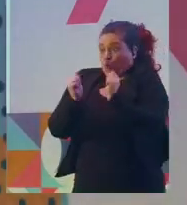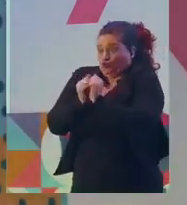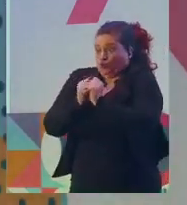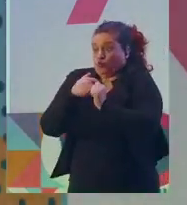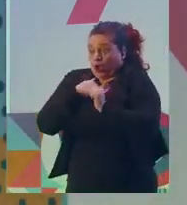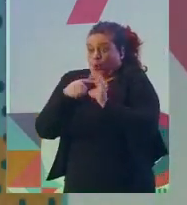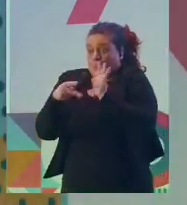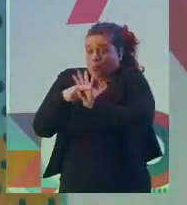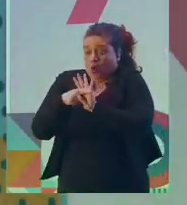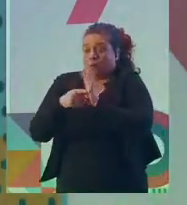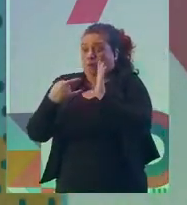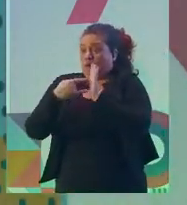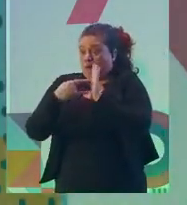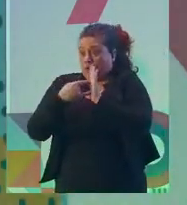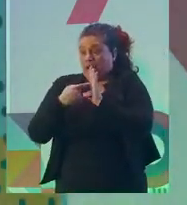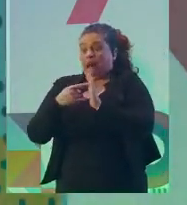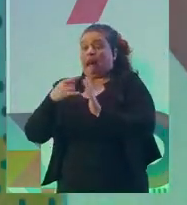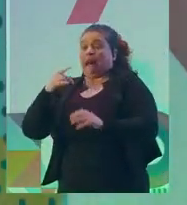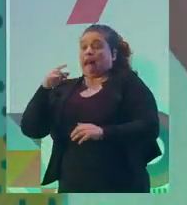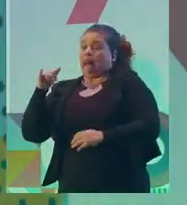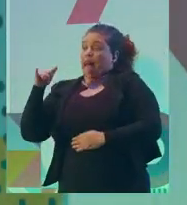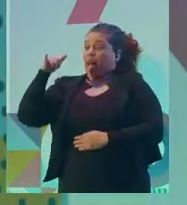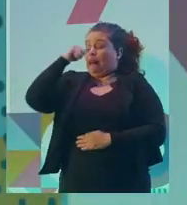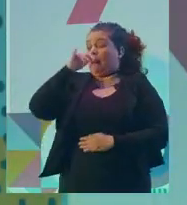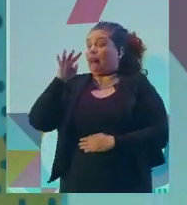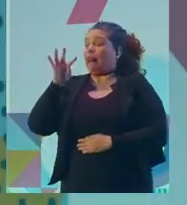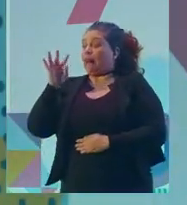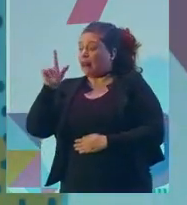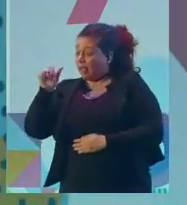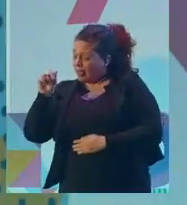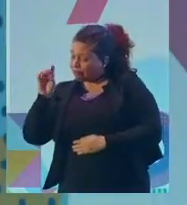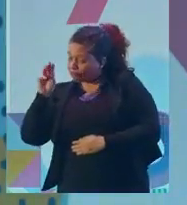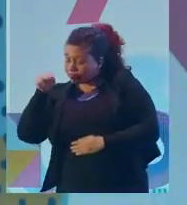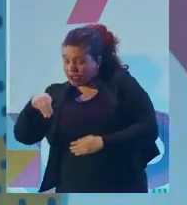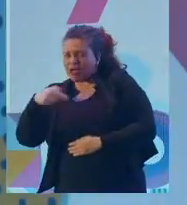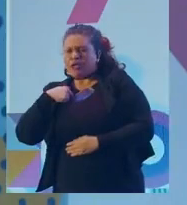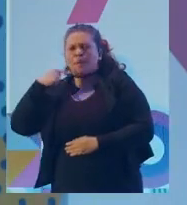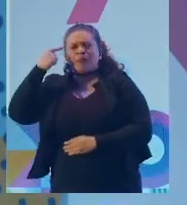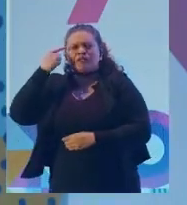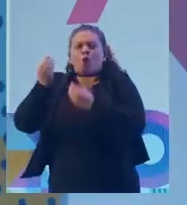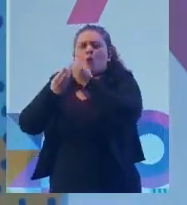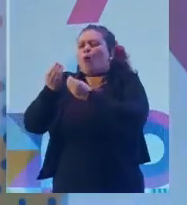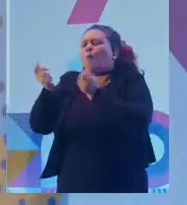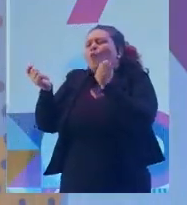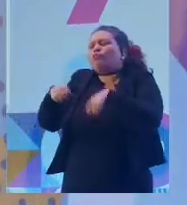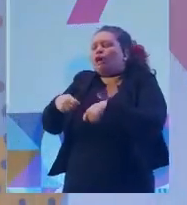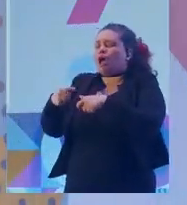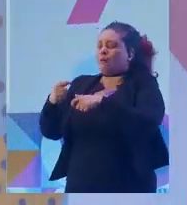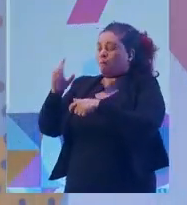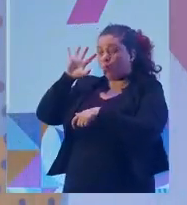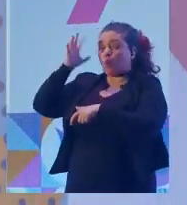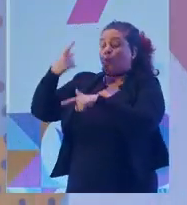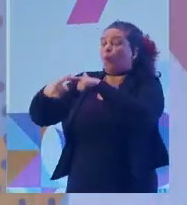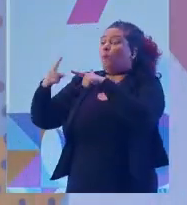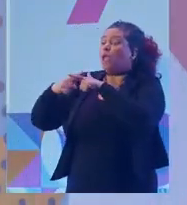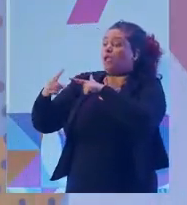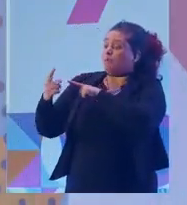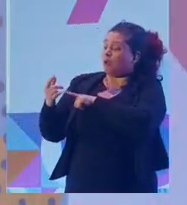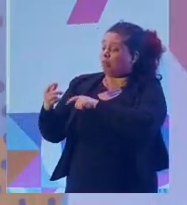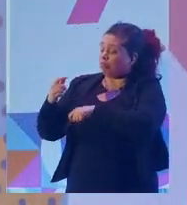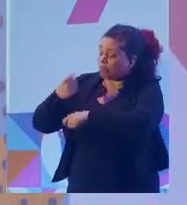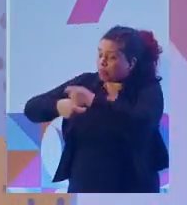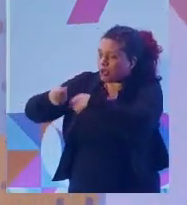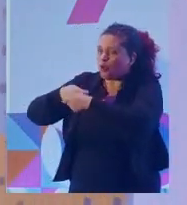para desenvolver os processos e automatizar processos, resolver os problemas de negócio sem ter que me preocupar que a tecnologia vai